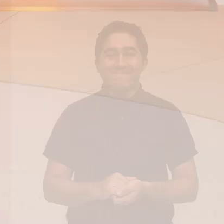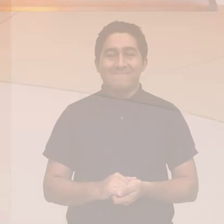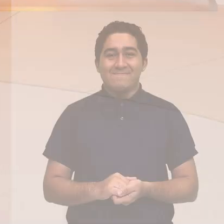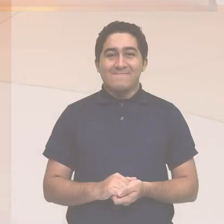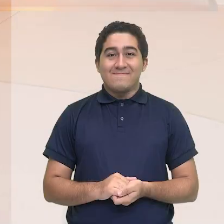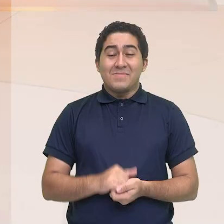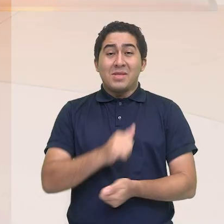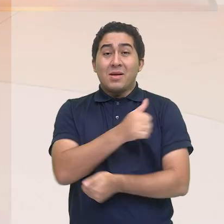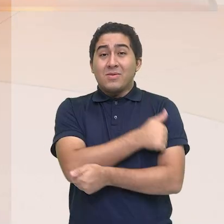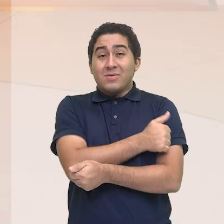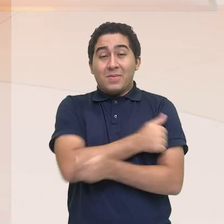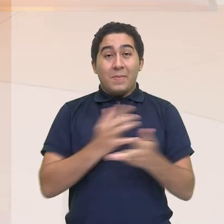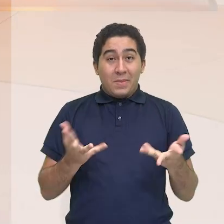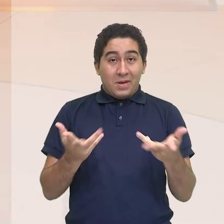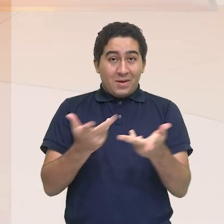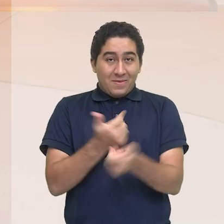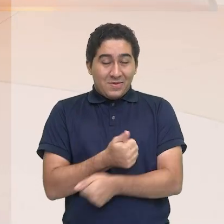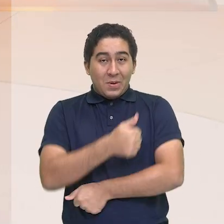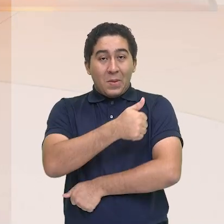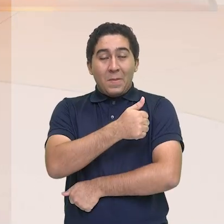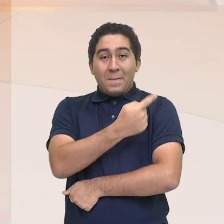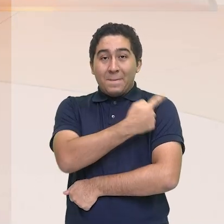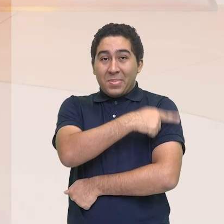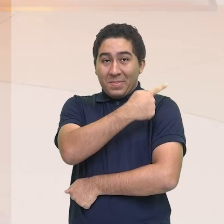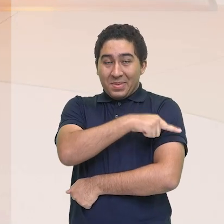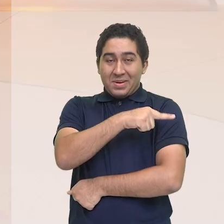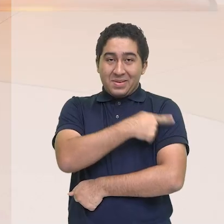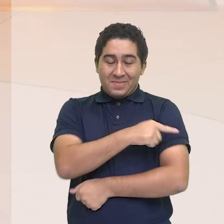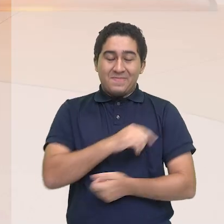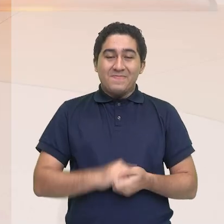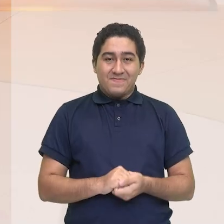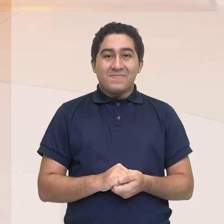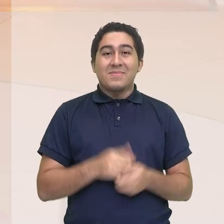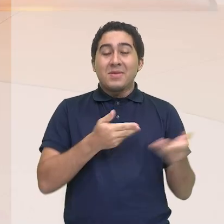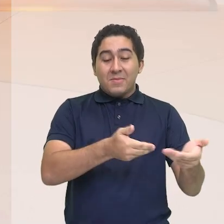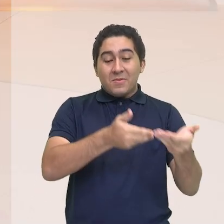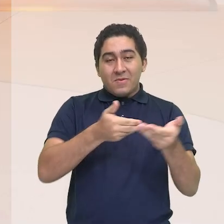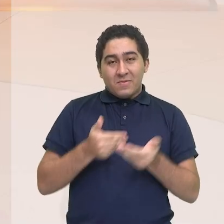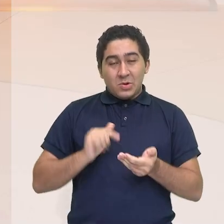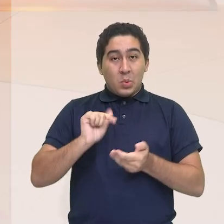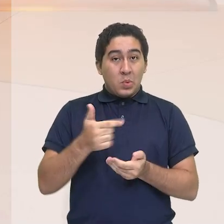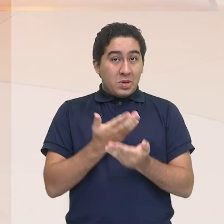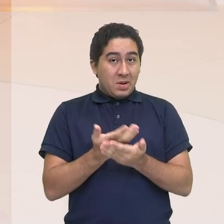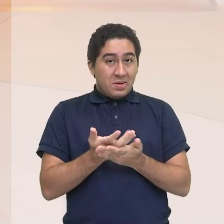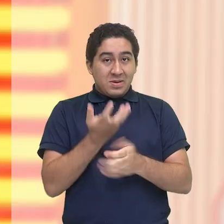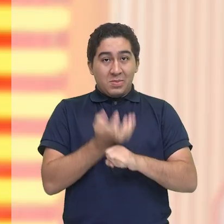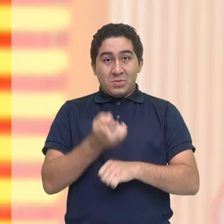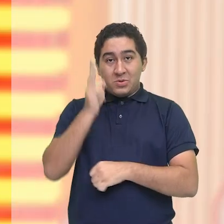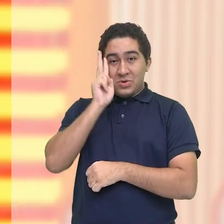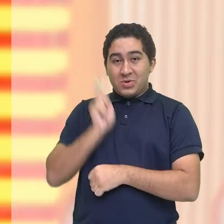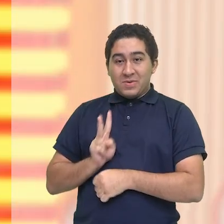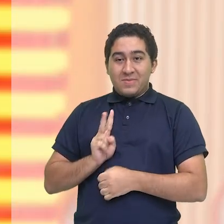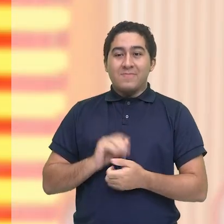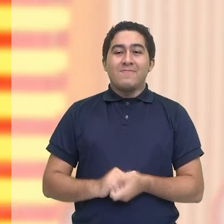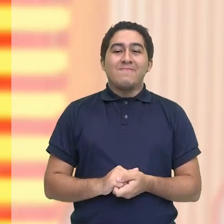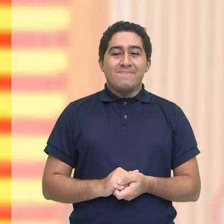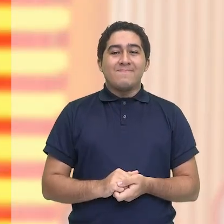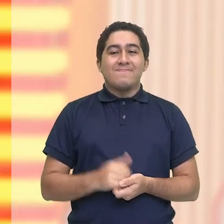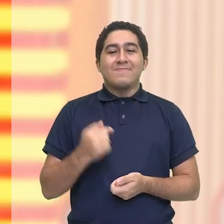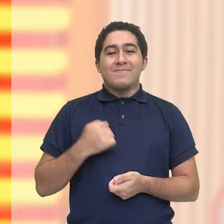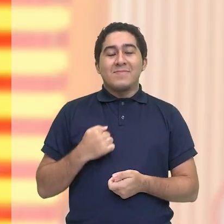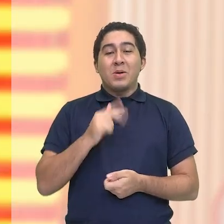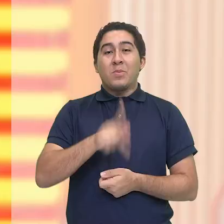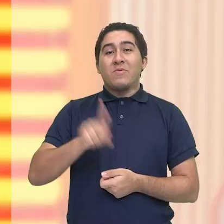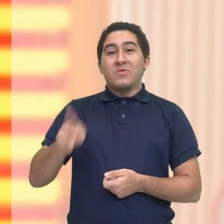Turminha boa da primeira série do nosso ensino médio, sejam muito bem-vindos a mais uma aula de História. E eu sou o